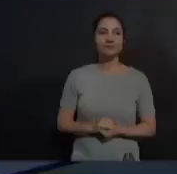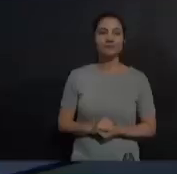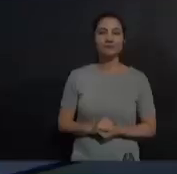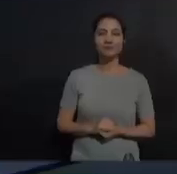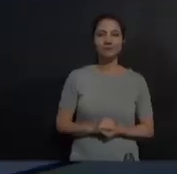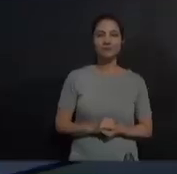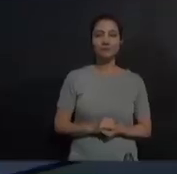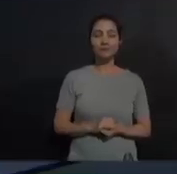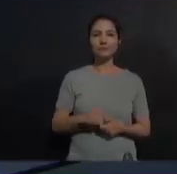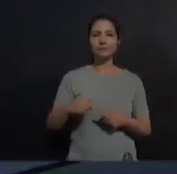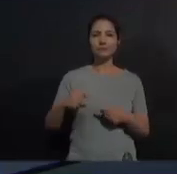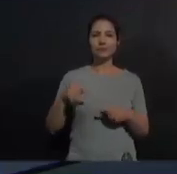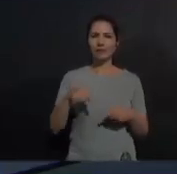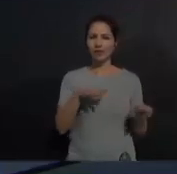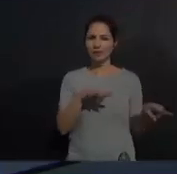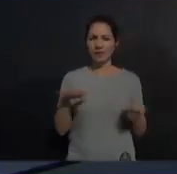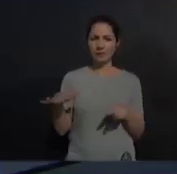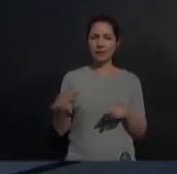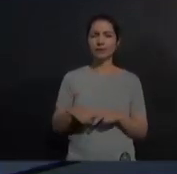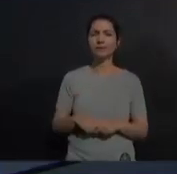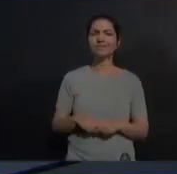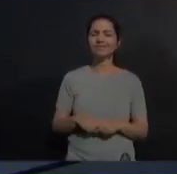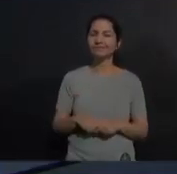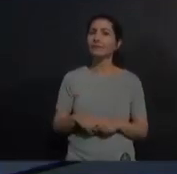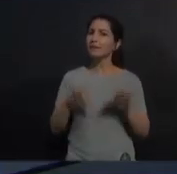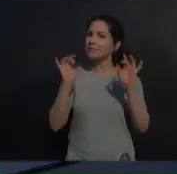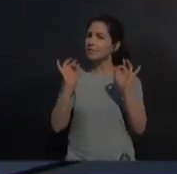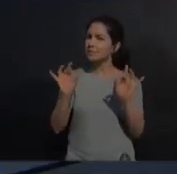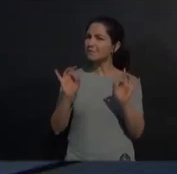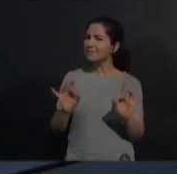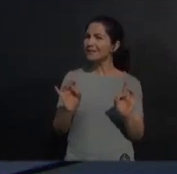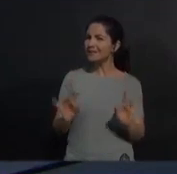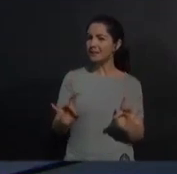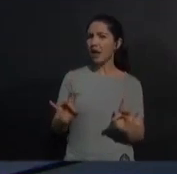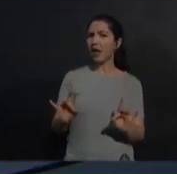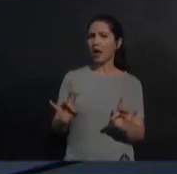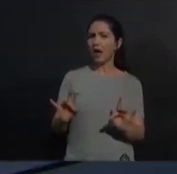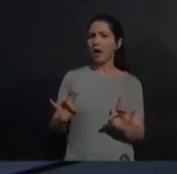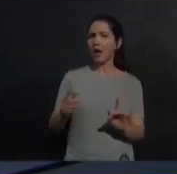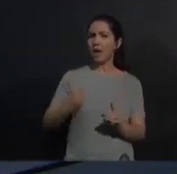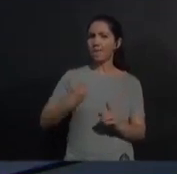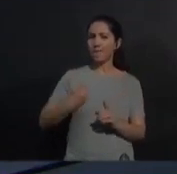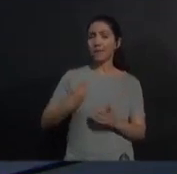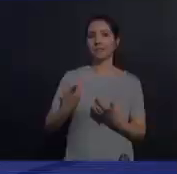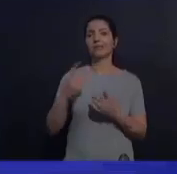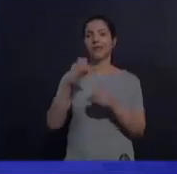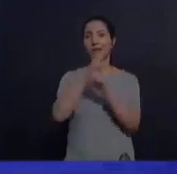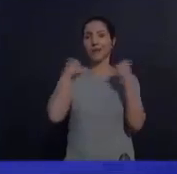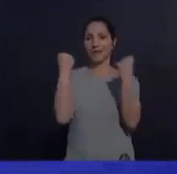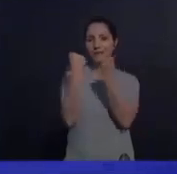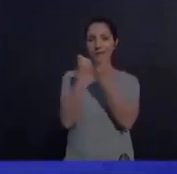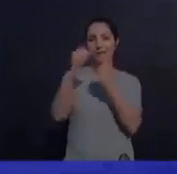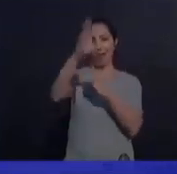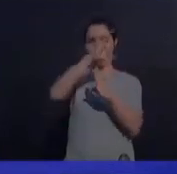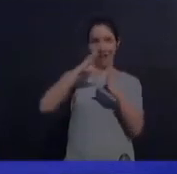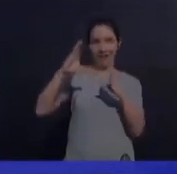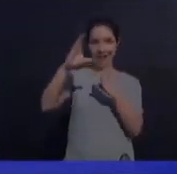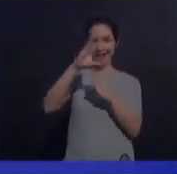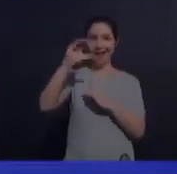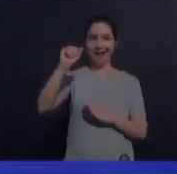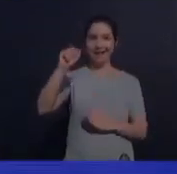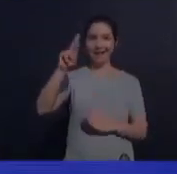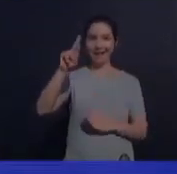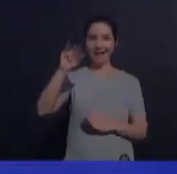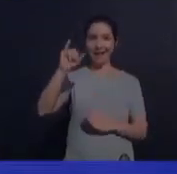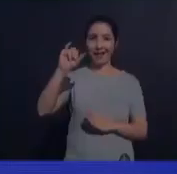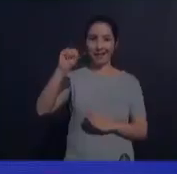essa semana foi uma semana muito especial aqui no seminário pela lógica o carisma e nós tivemos